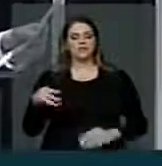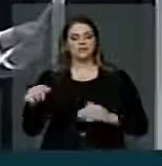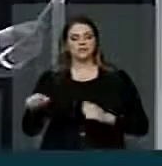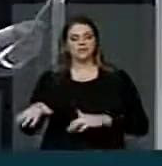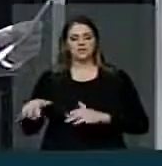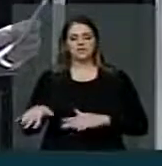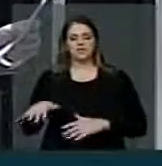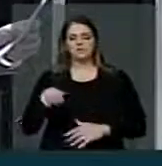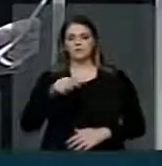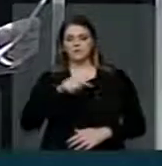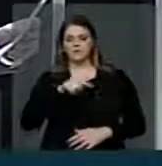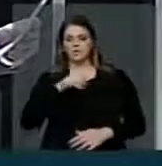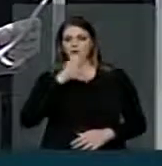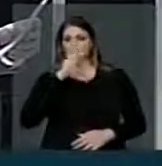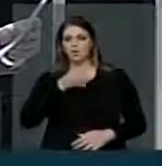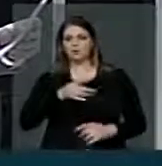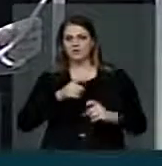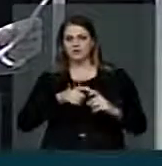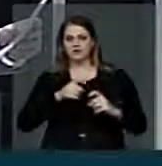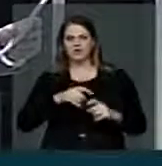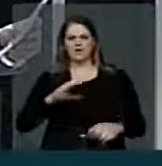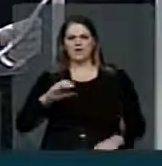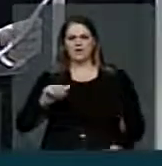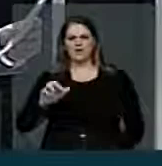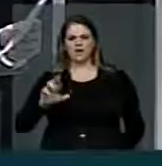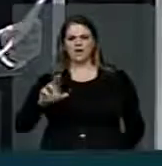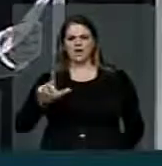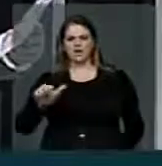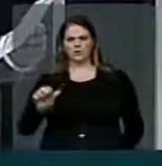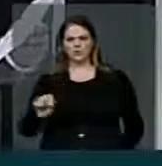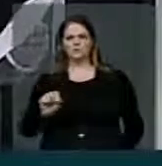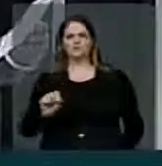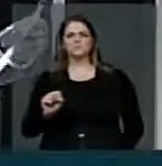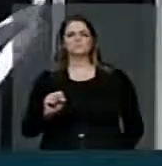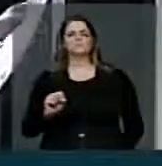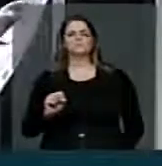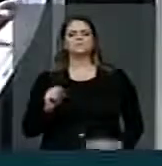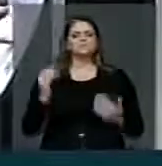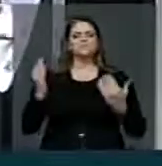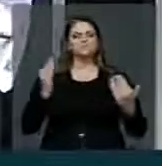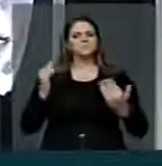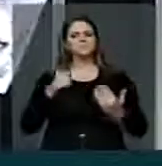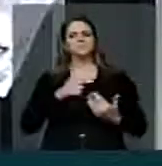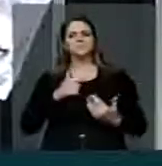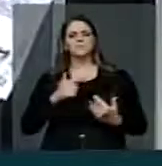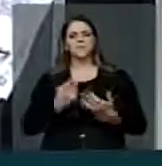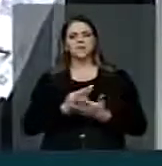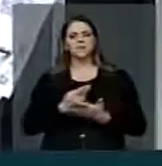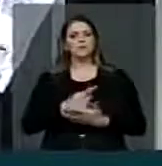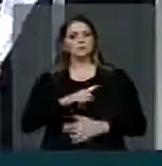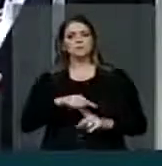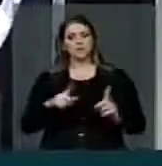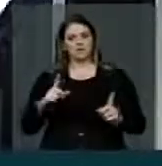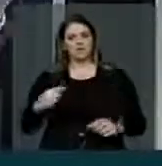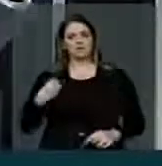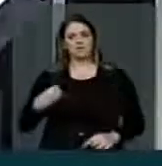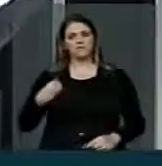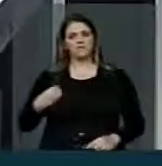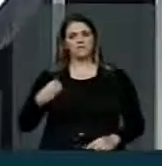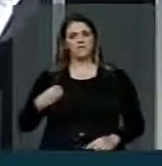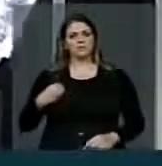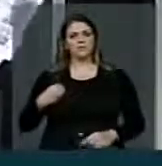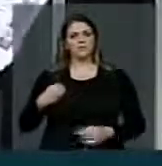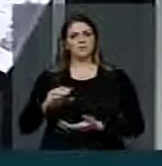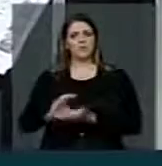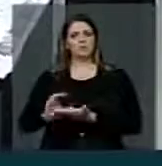médico questionado aqui do Mais Médico, Dr. Carlos Mancilha, estava com a situação ativa. Ele era um médico